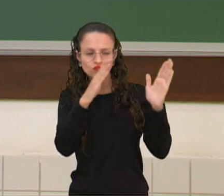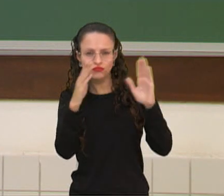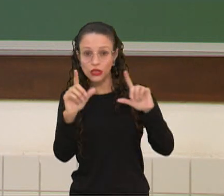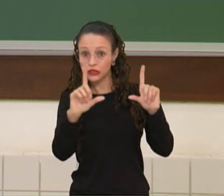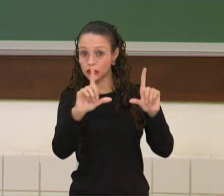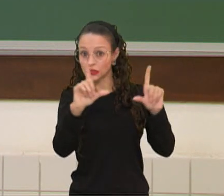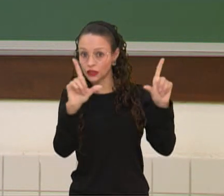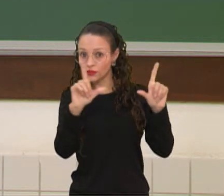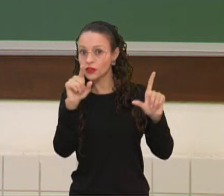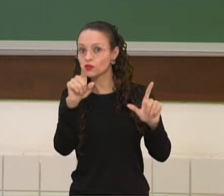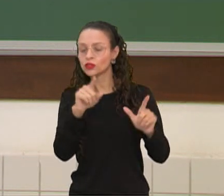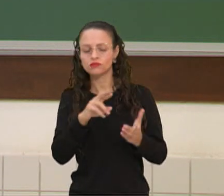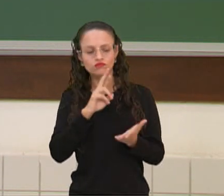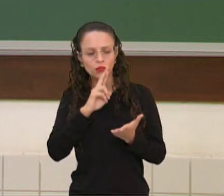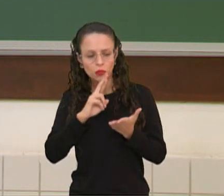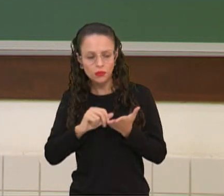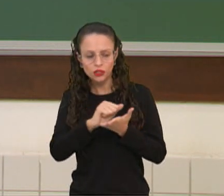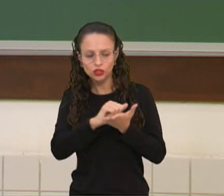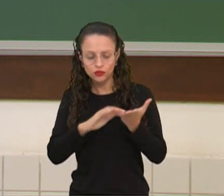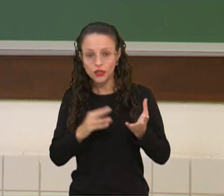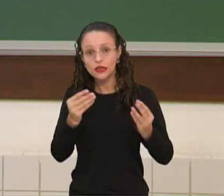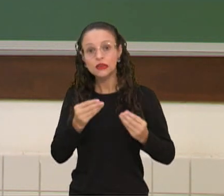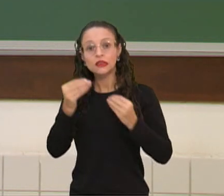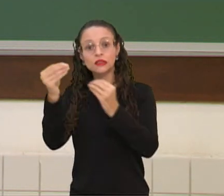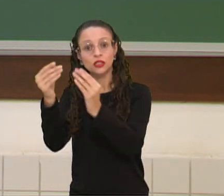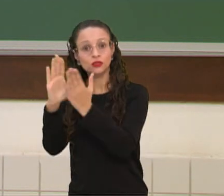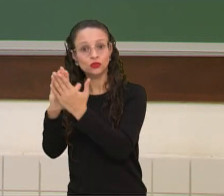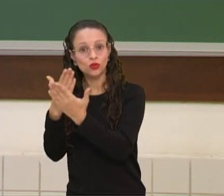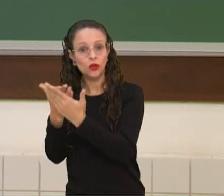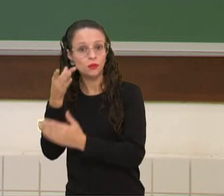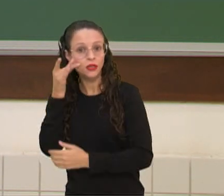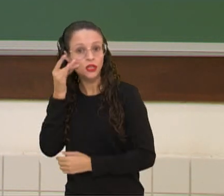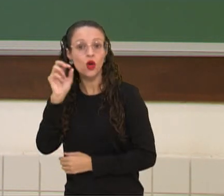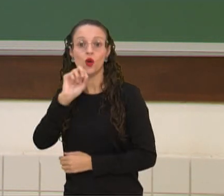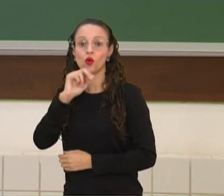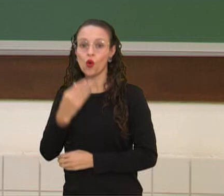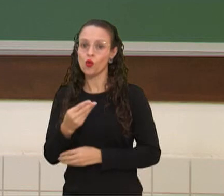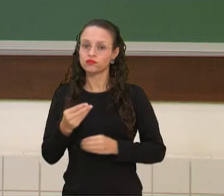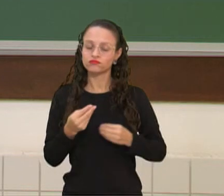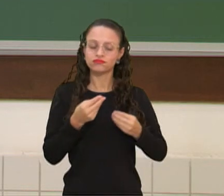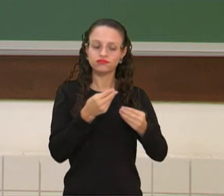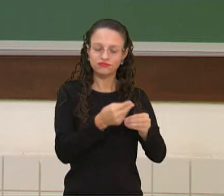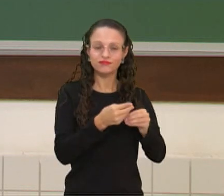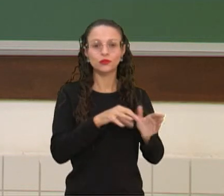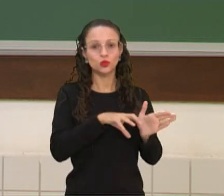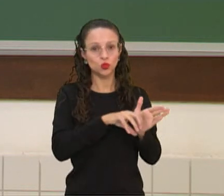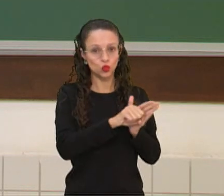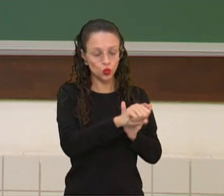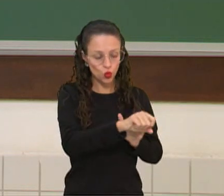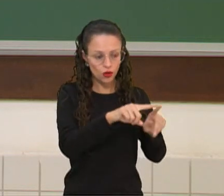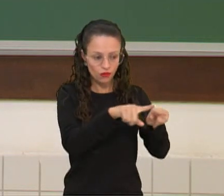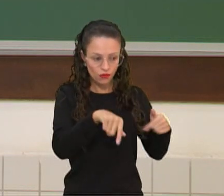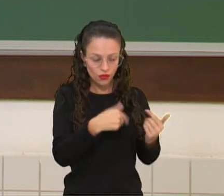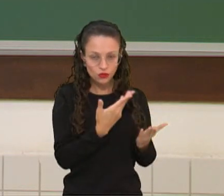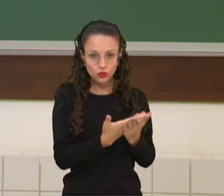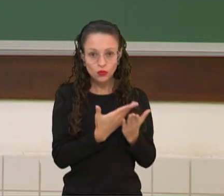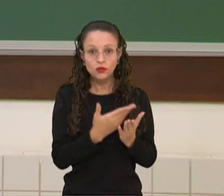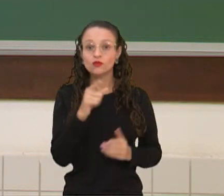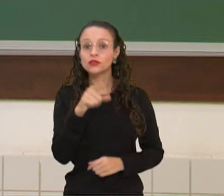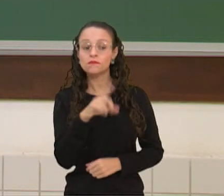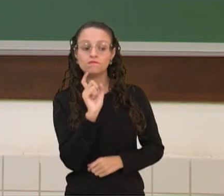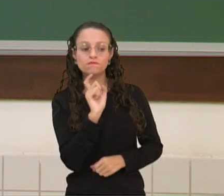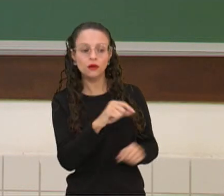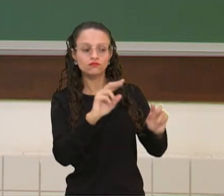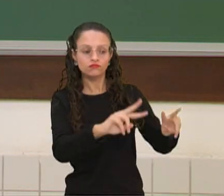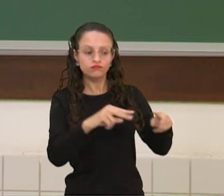as atividades e entregue na escola ou entregue através do Classroom. Lembre sempre de marcar a sua presença no link